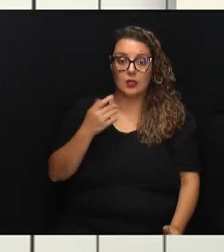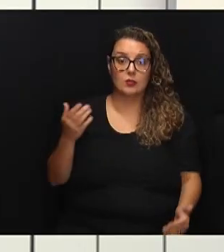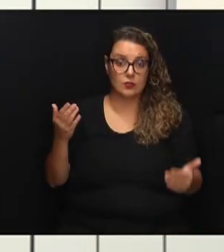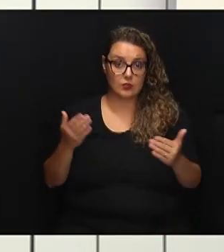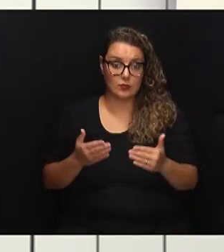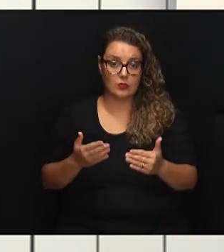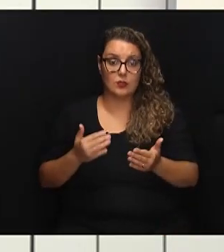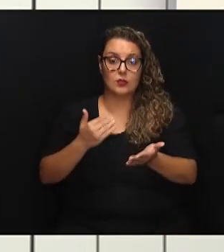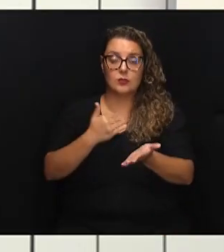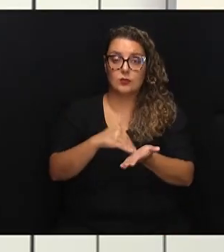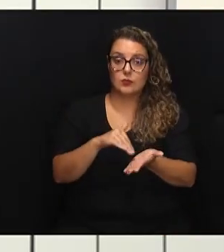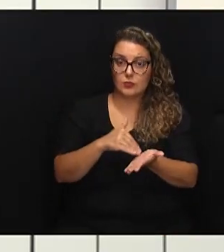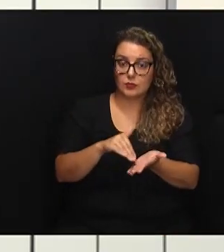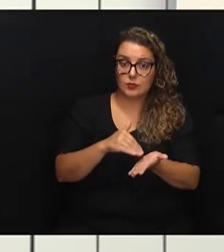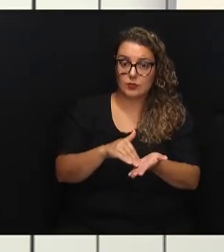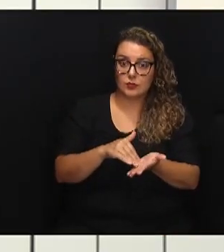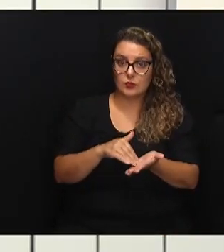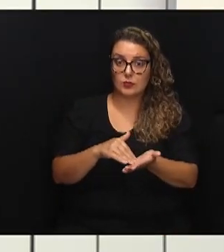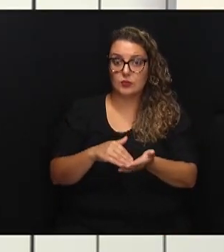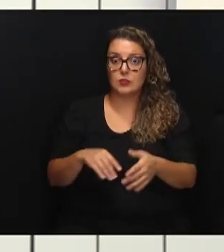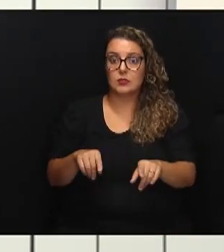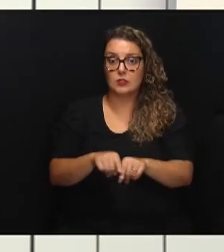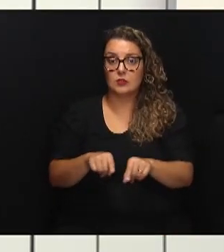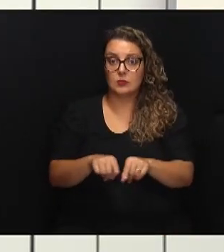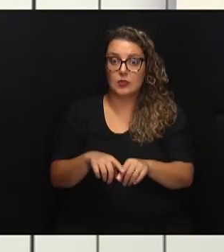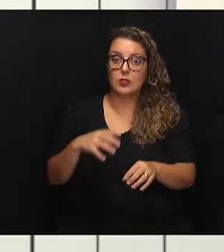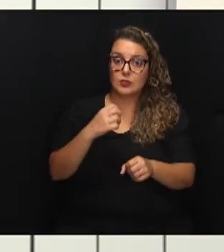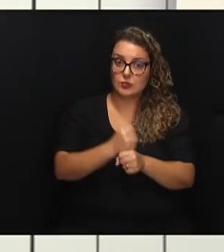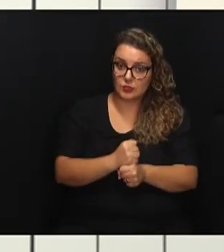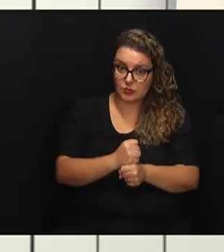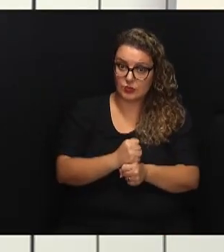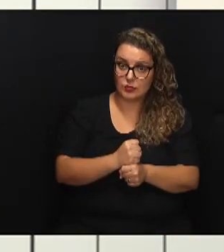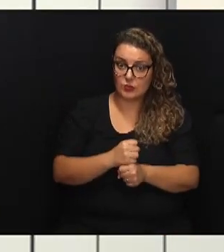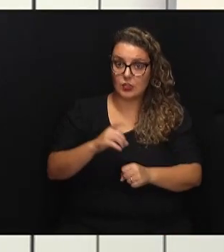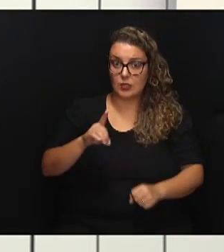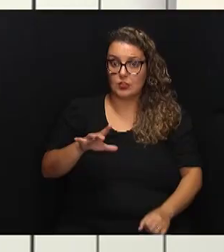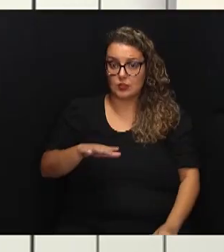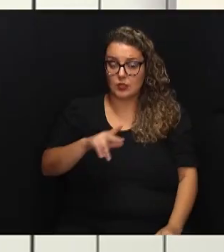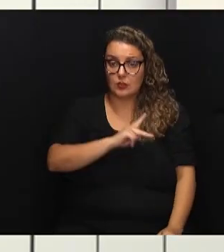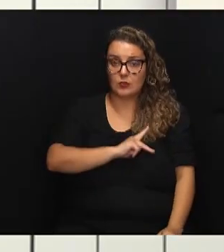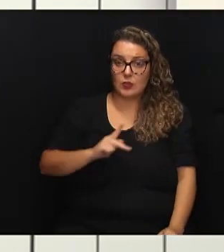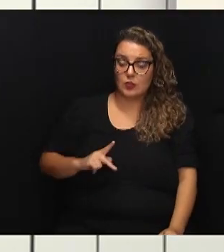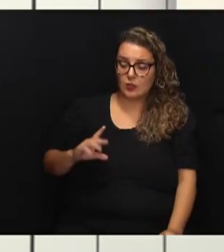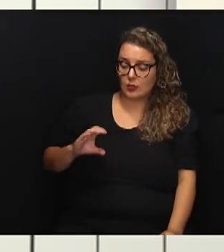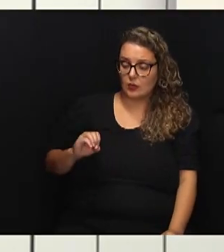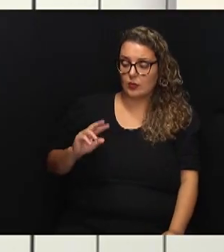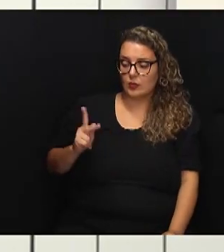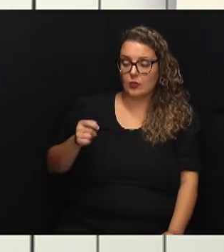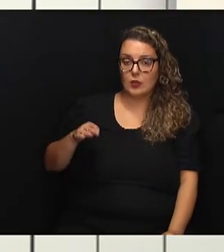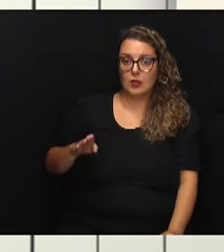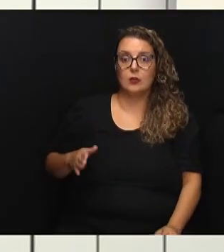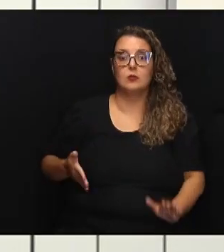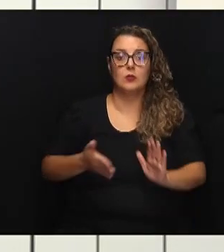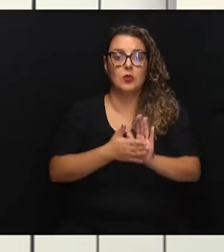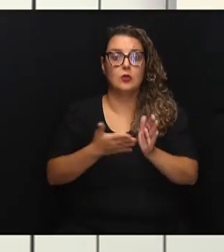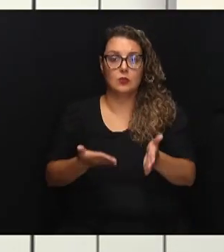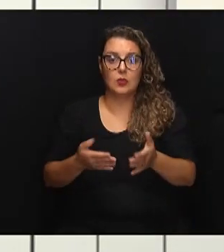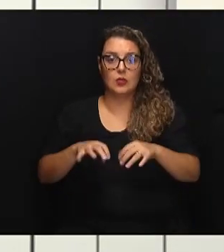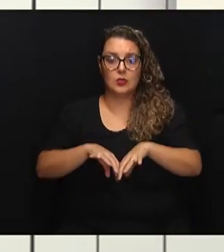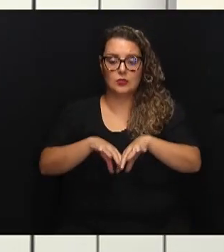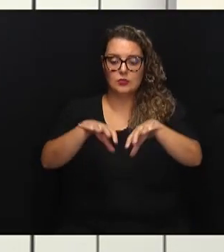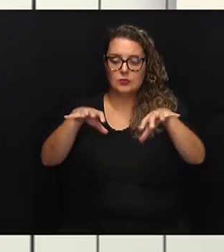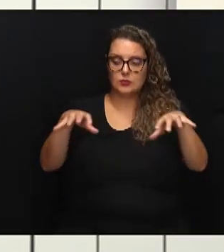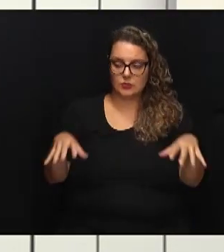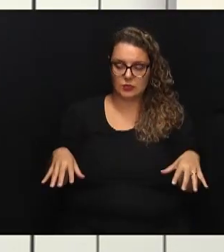o secretário acumula também o posto de diretor-presidente da Coab. A proposta pretende separar essas